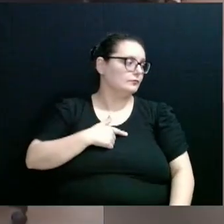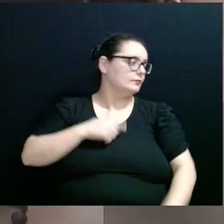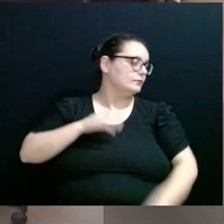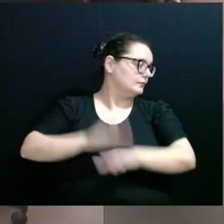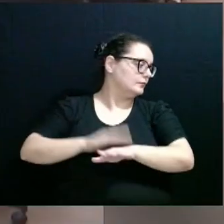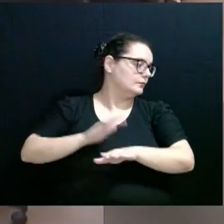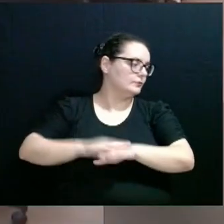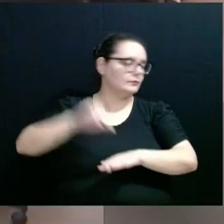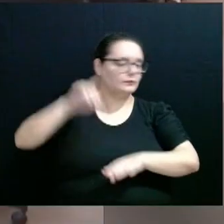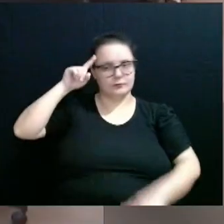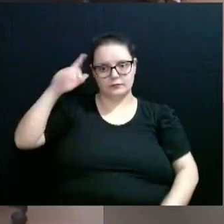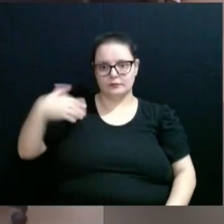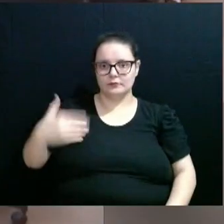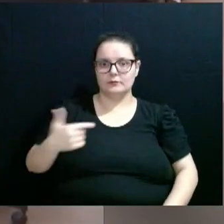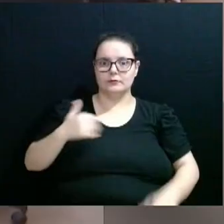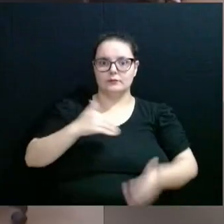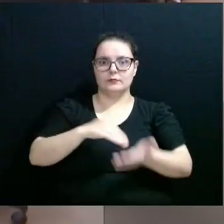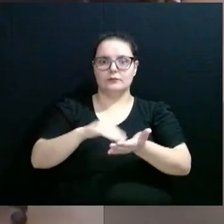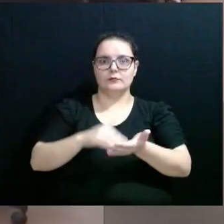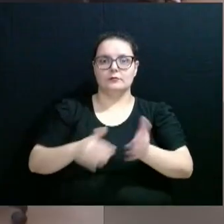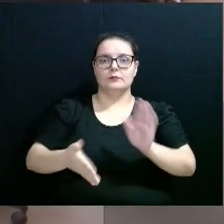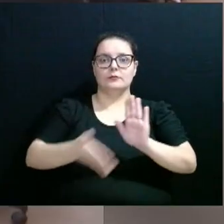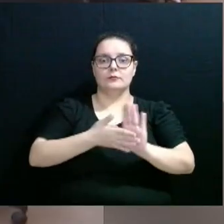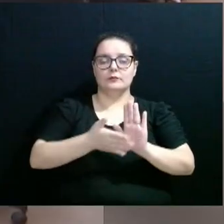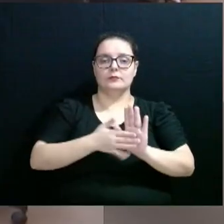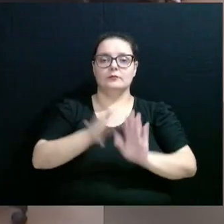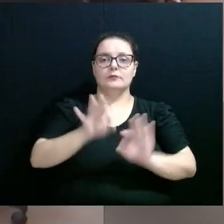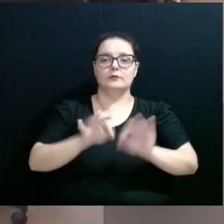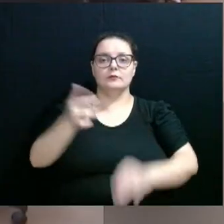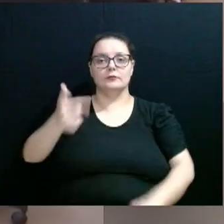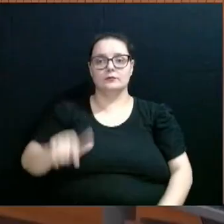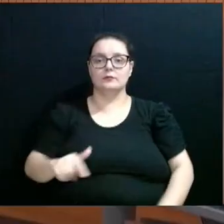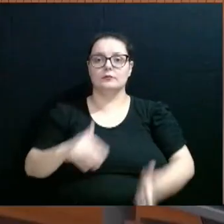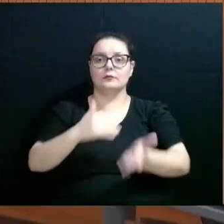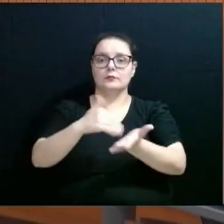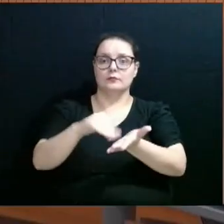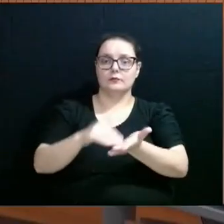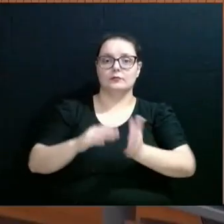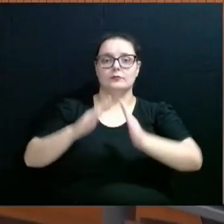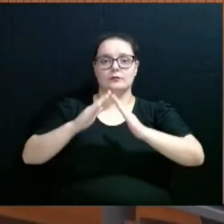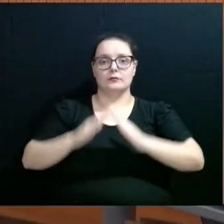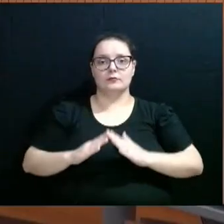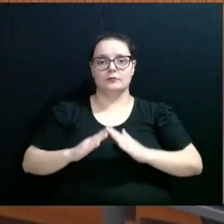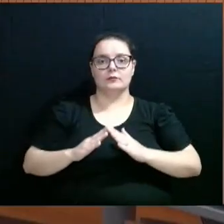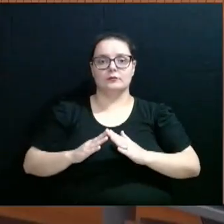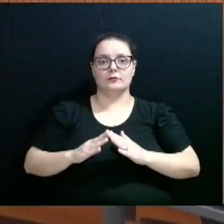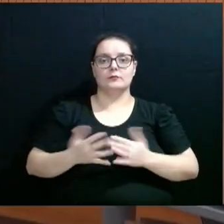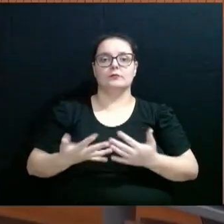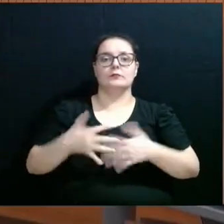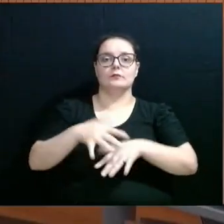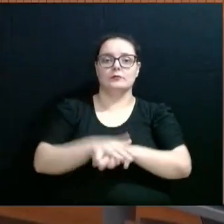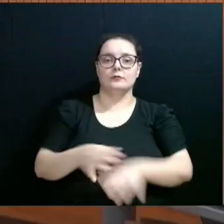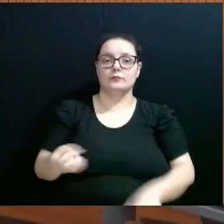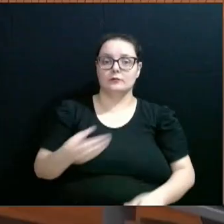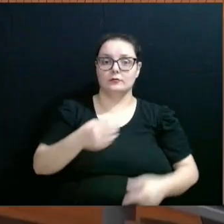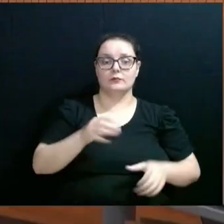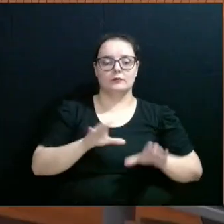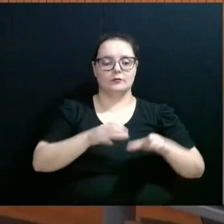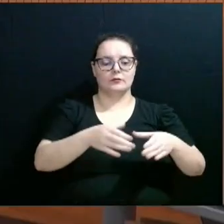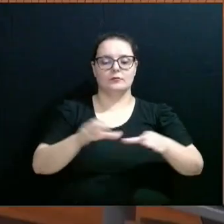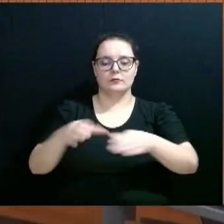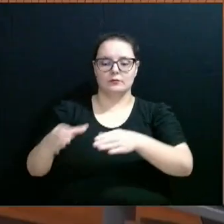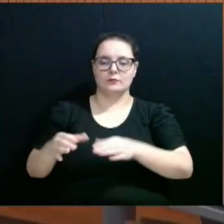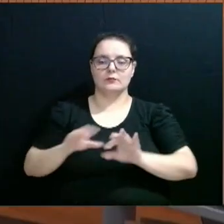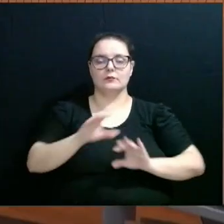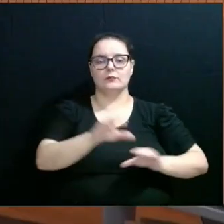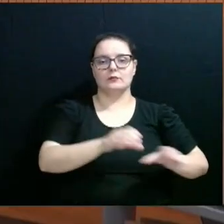A proposta também reorganiza a estrutura da Secretaria de Habitação, incluindo novos departamentos e coordenadorias.